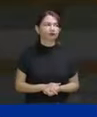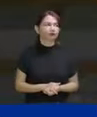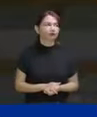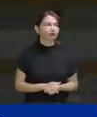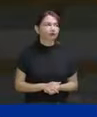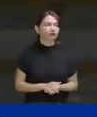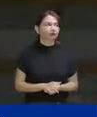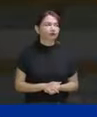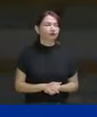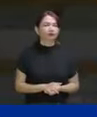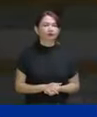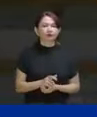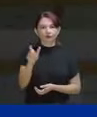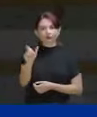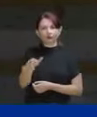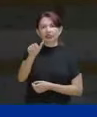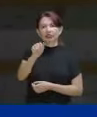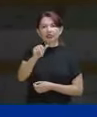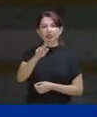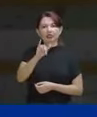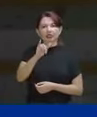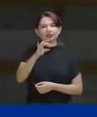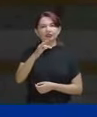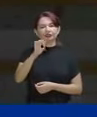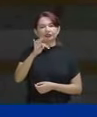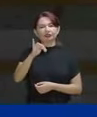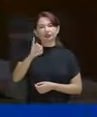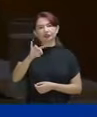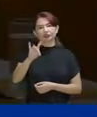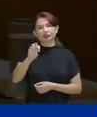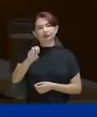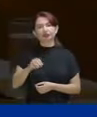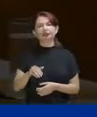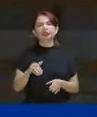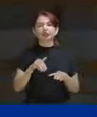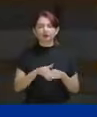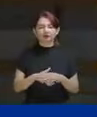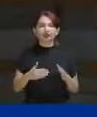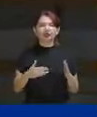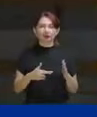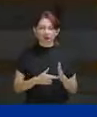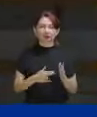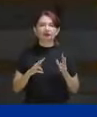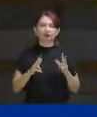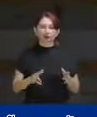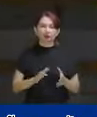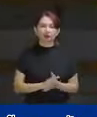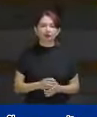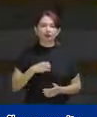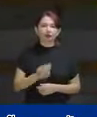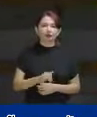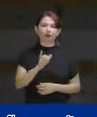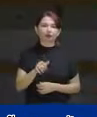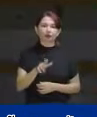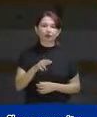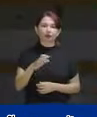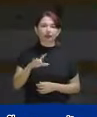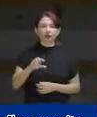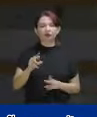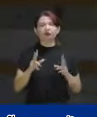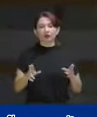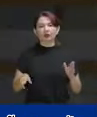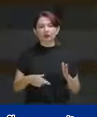Excelência. Aristide da Silva Lopes. Ok. Eu acompanho, Vossa Excelência. Juiz Juscelio Neto. Com a